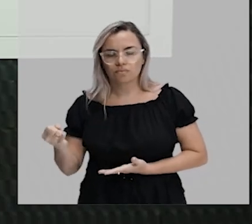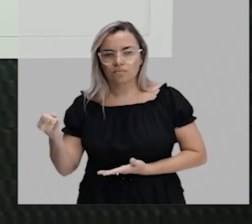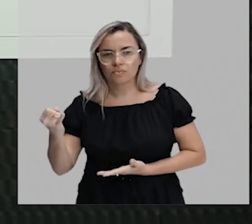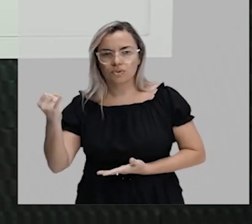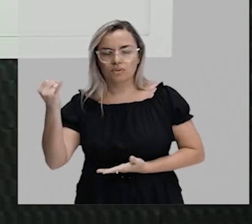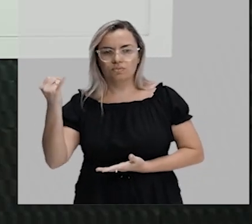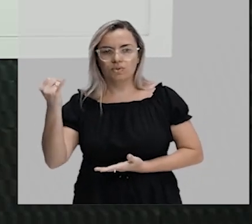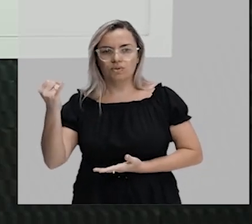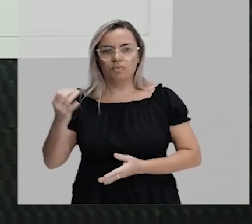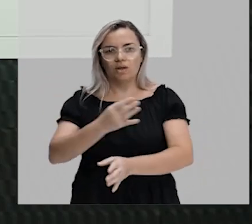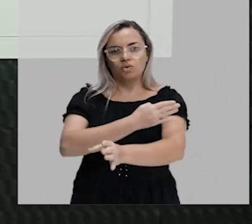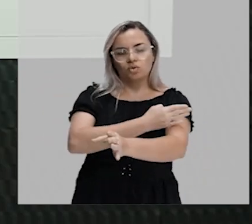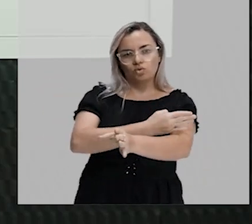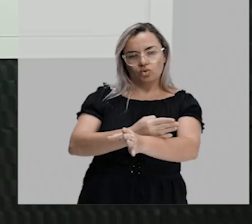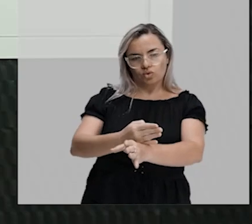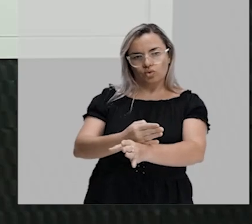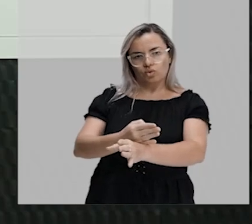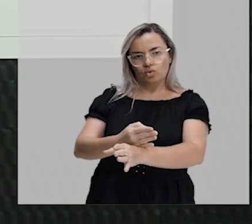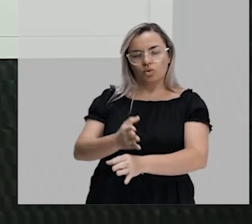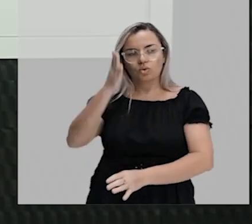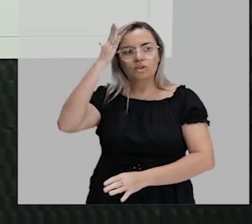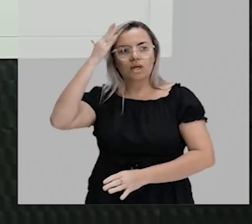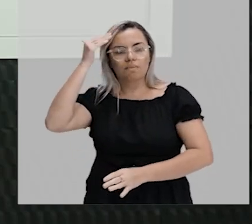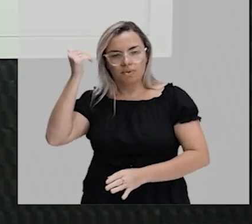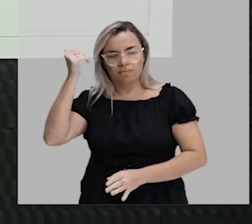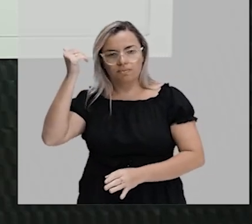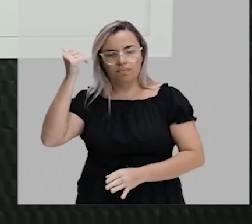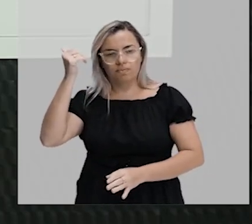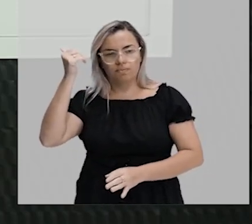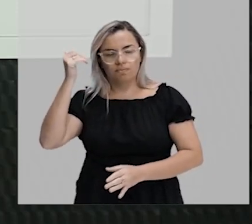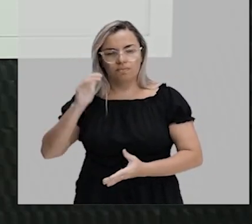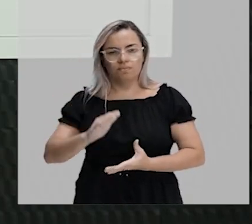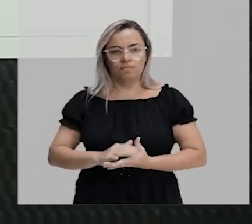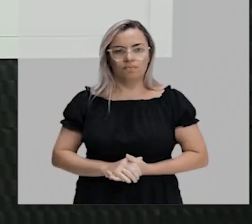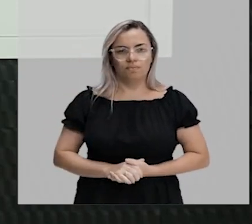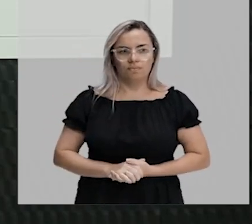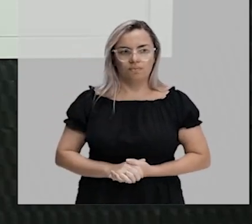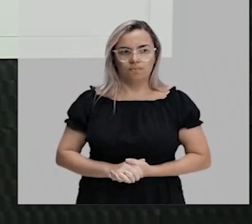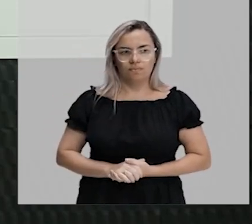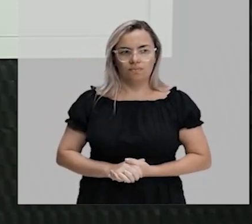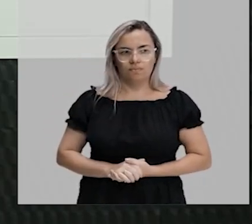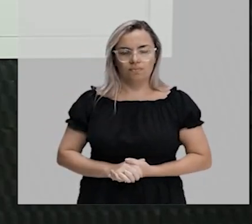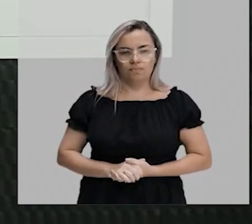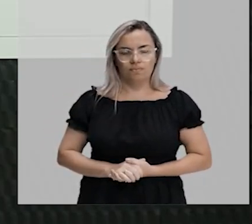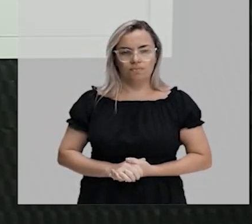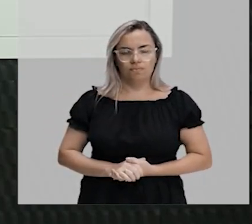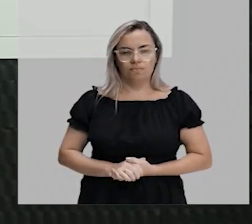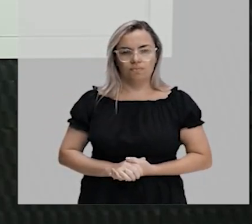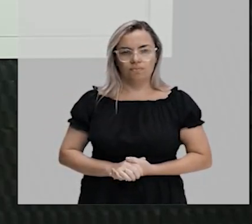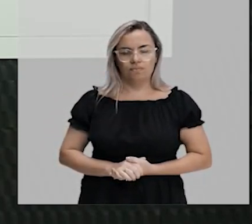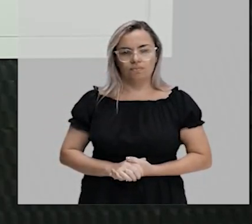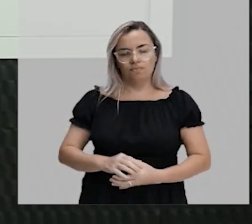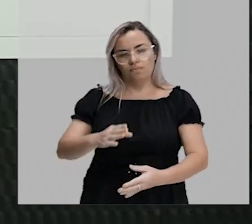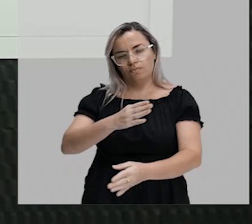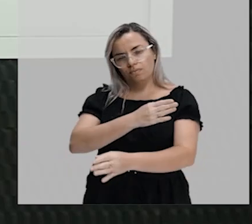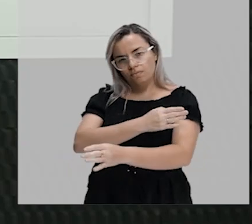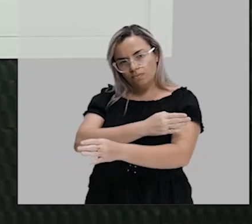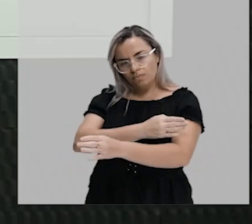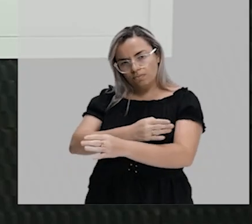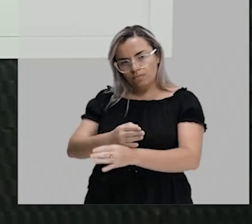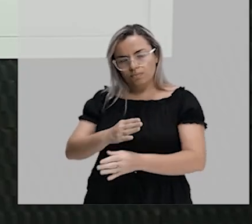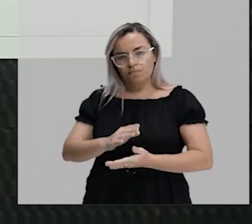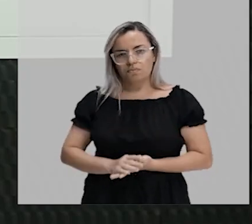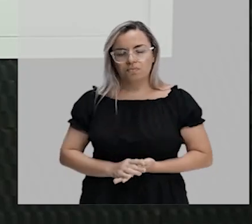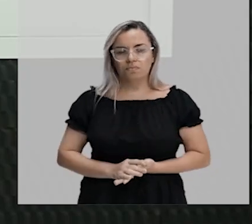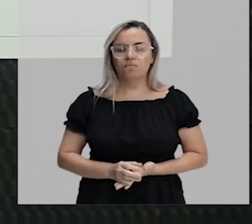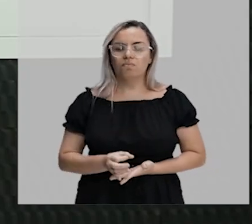para o comportamento. O saber, ele vai né, trazer um comportamento muito mais